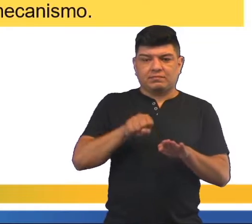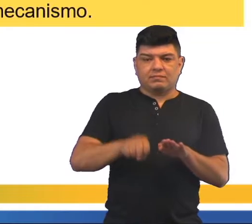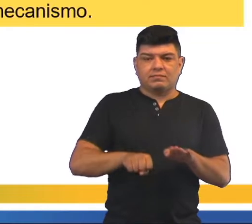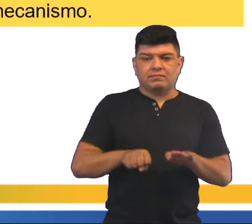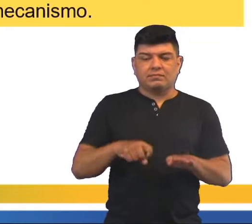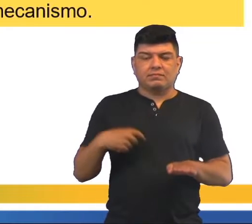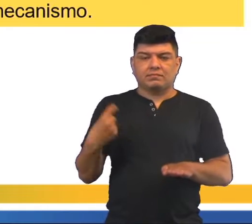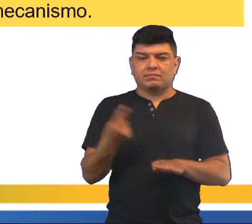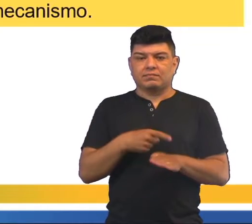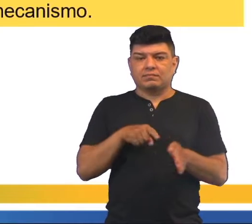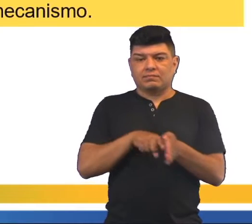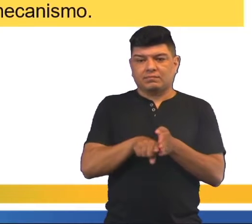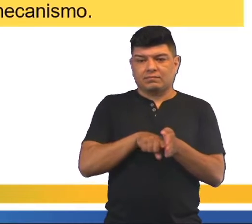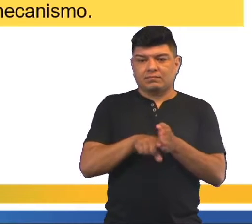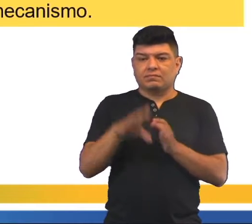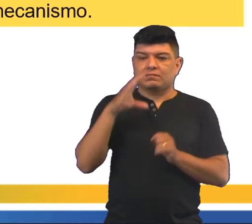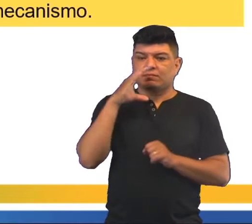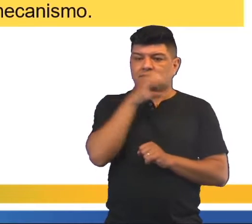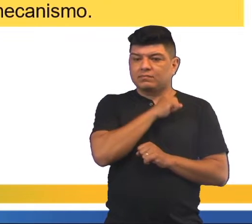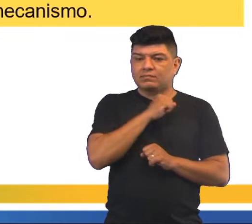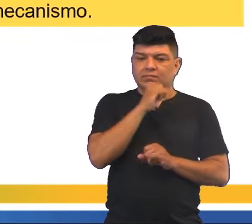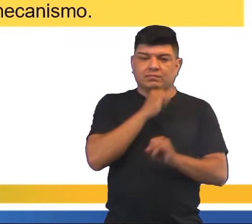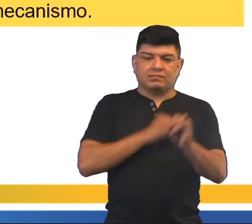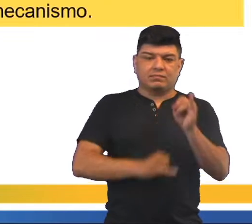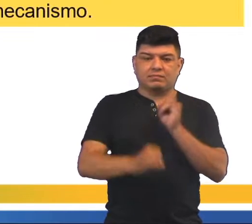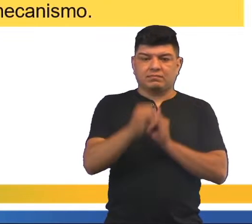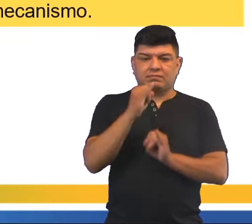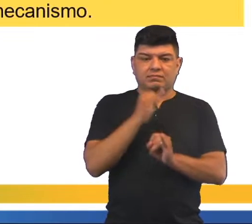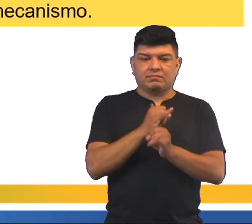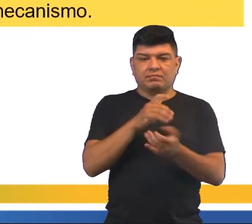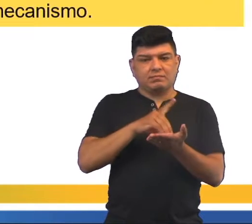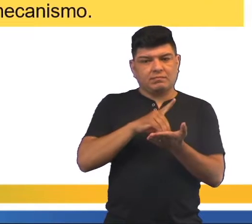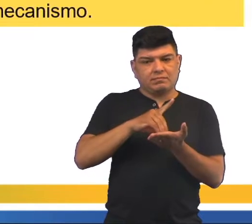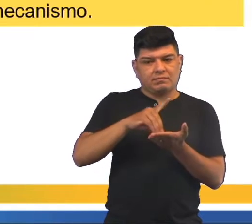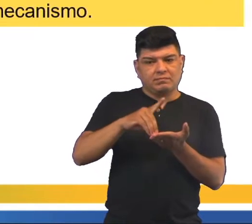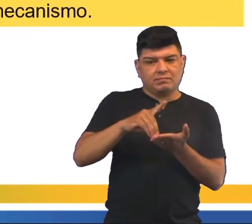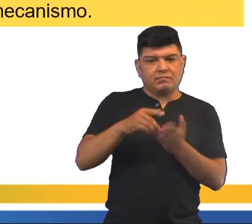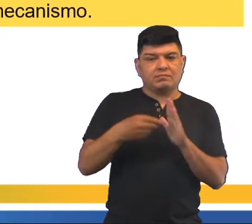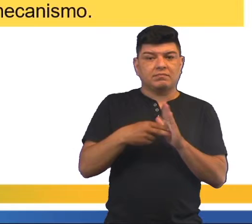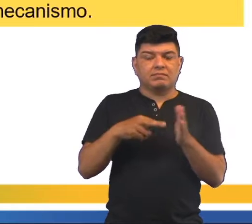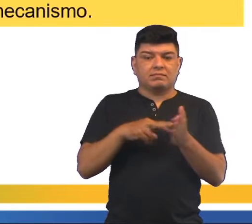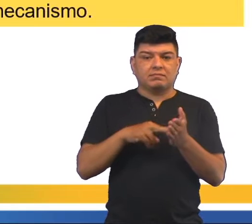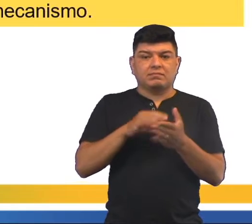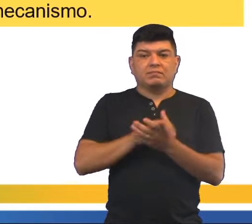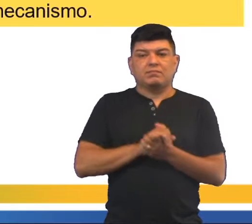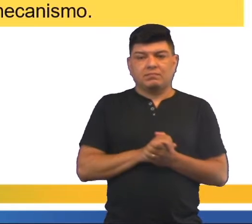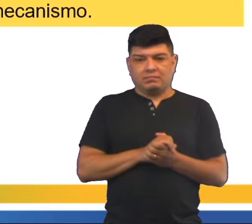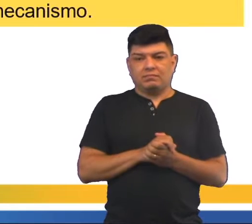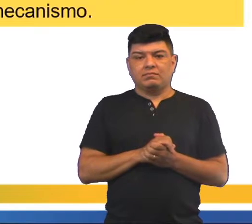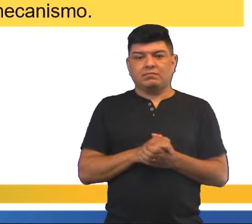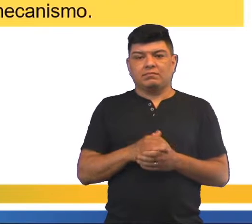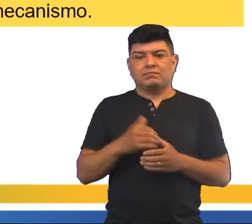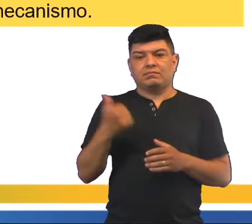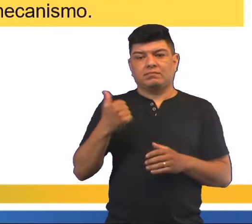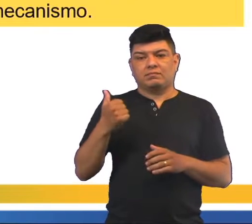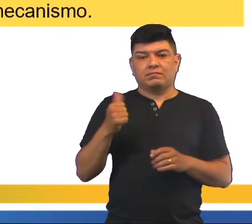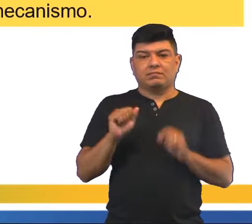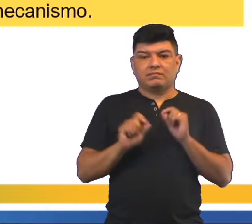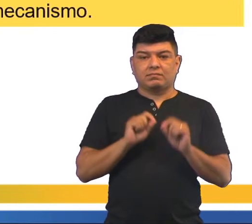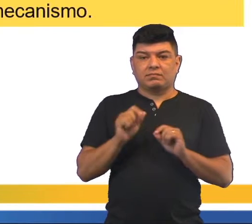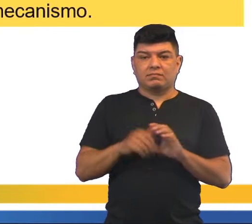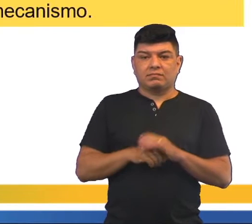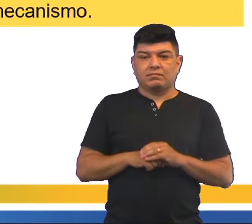quando a gente faz uma busca rápida aí na internet no dicionário do que que seriam máquinas gente pode ter a primeira